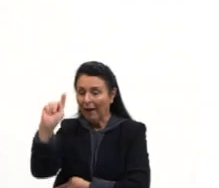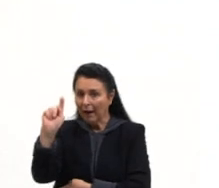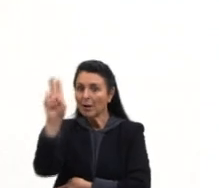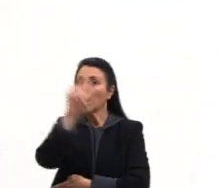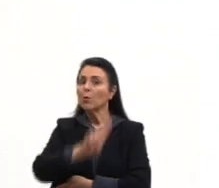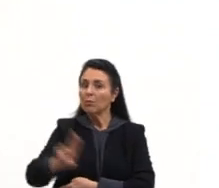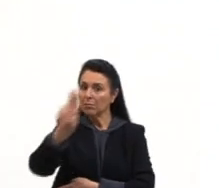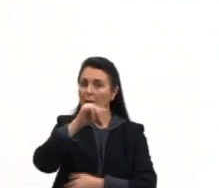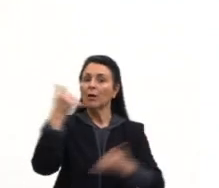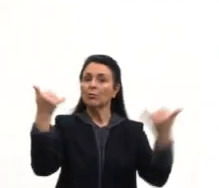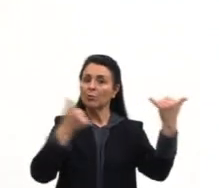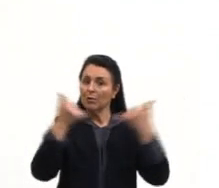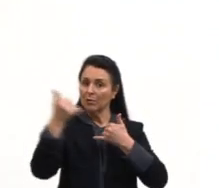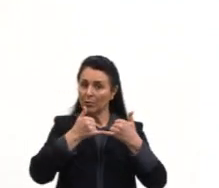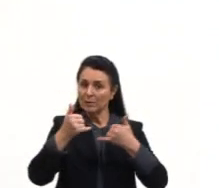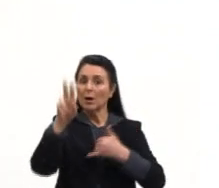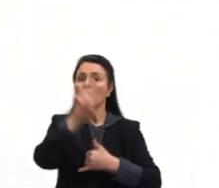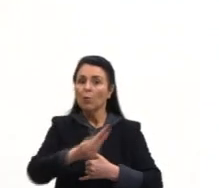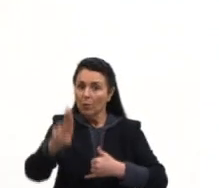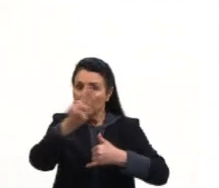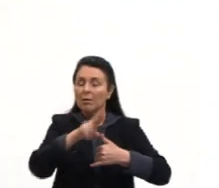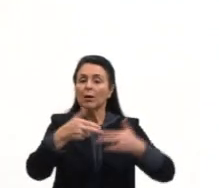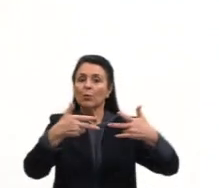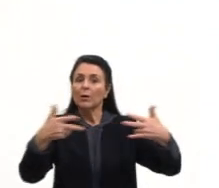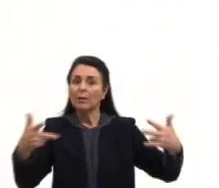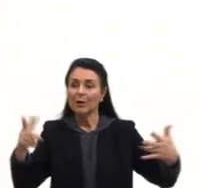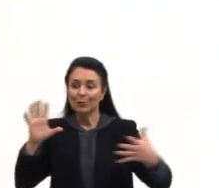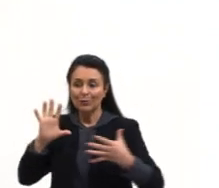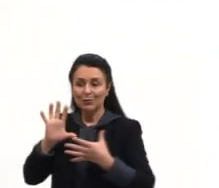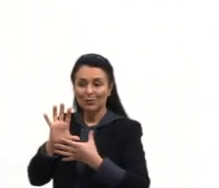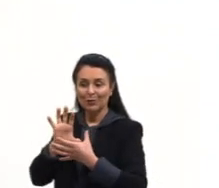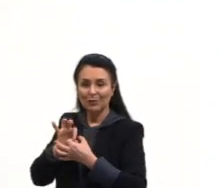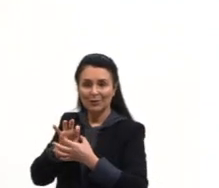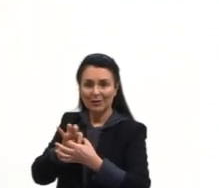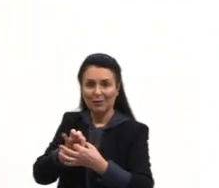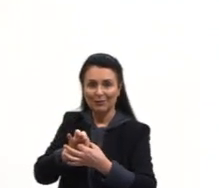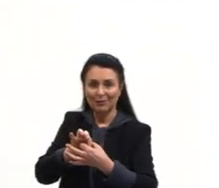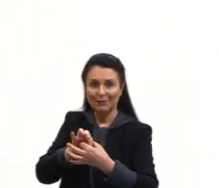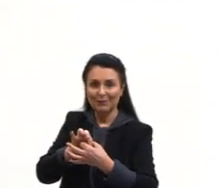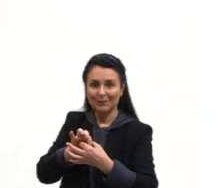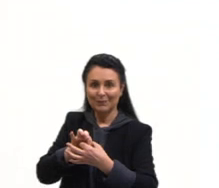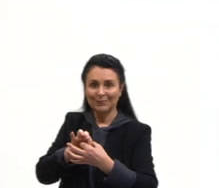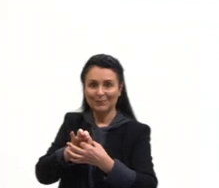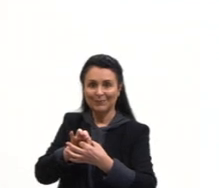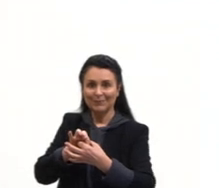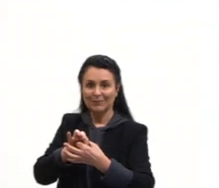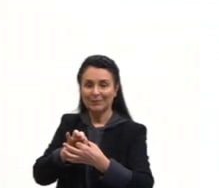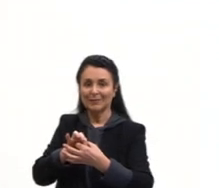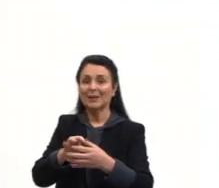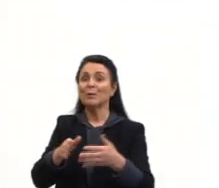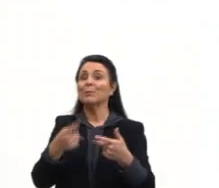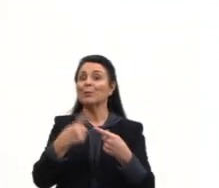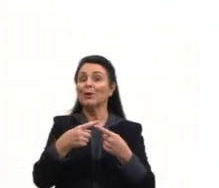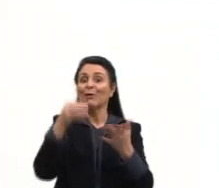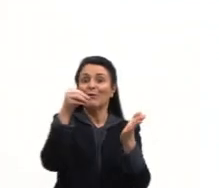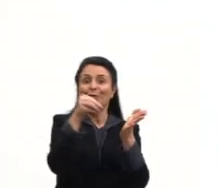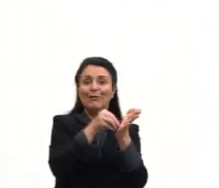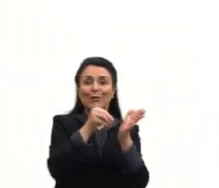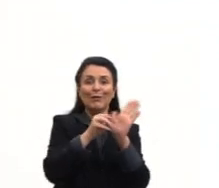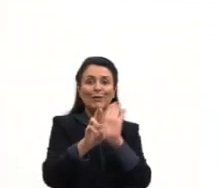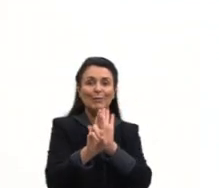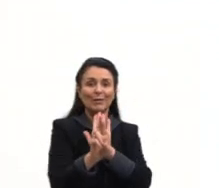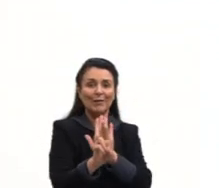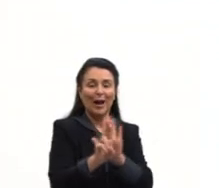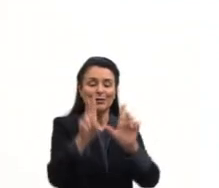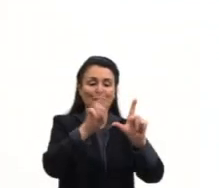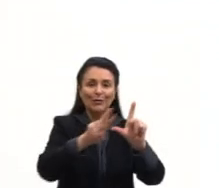informação com um elemento de coesão com conector ademais a carência de representatividade nos veículos